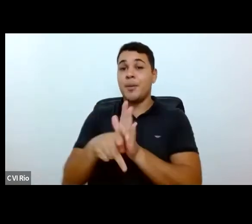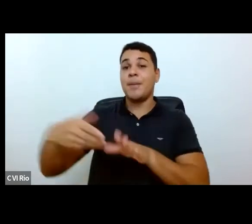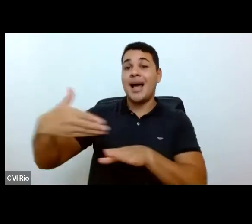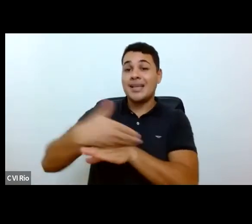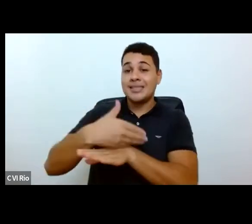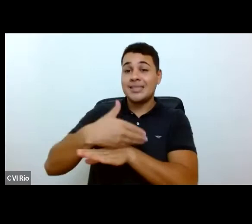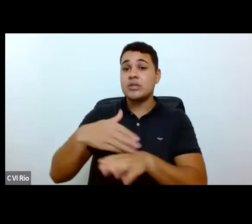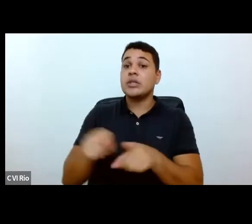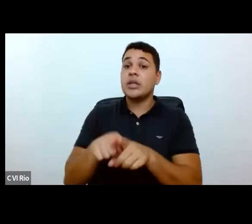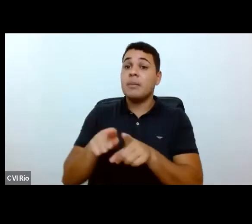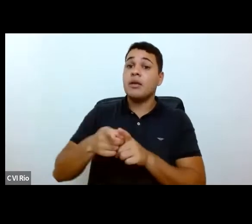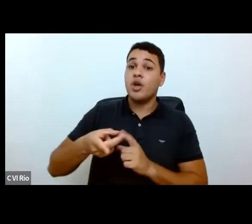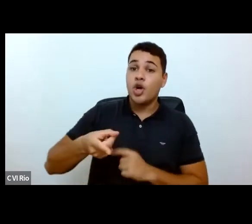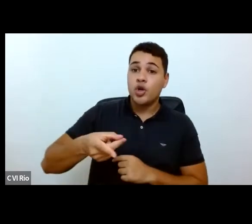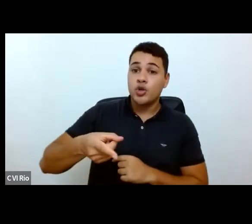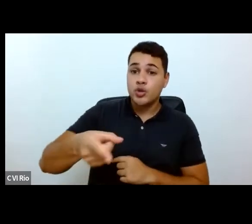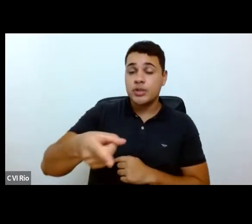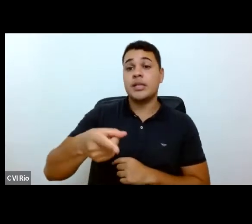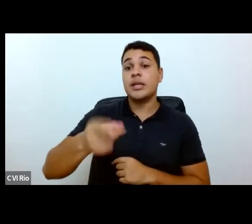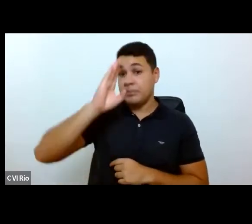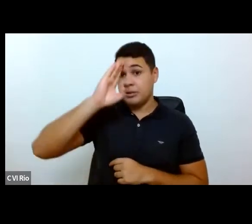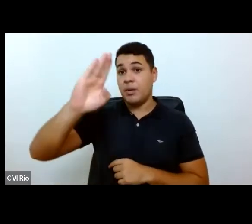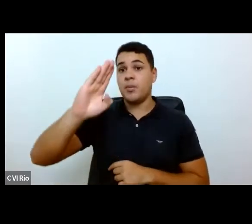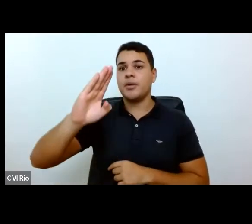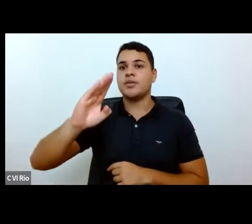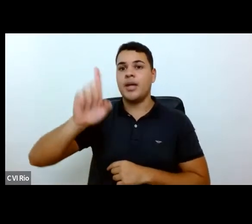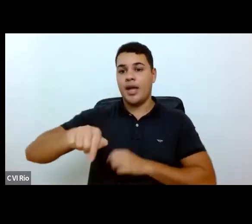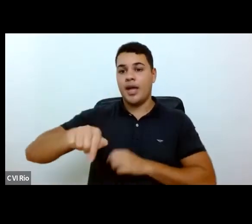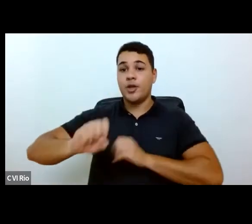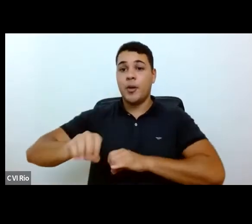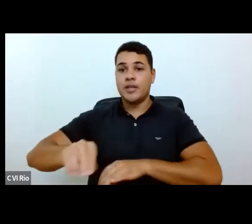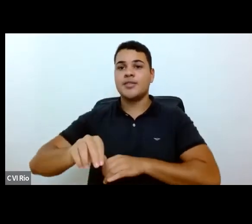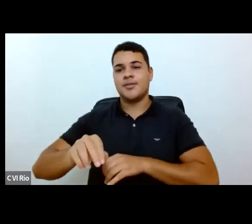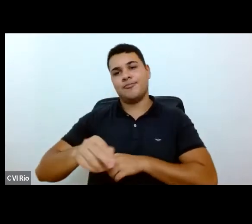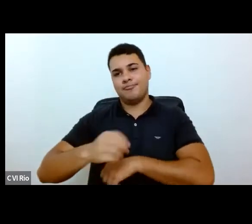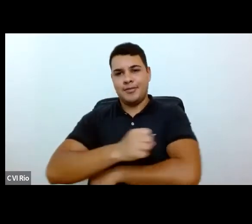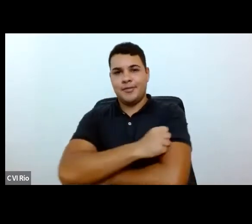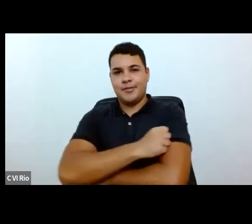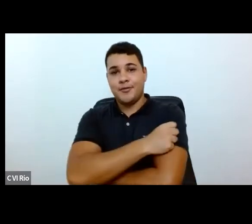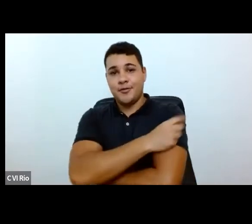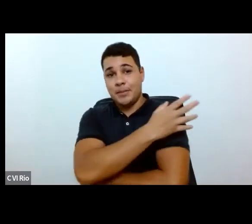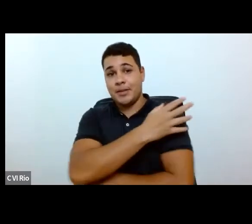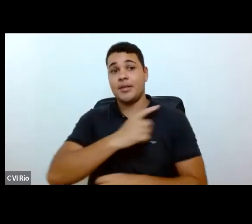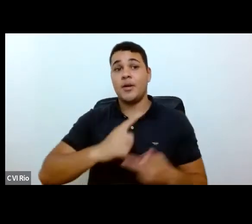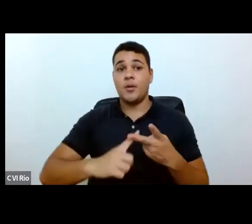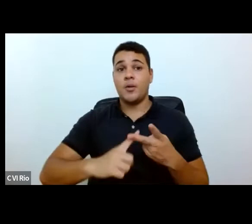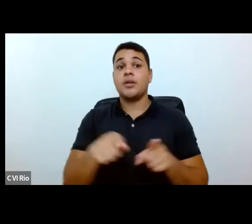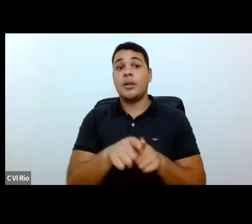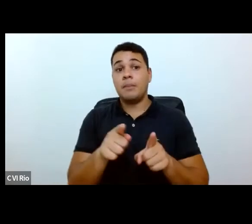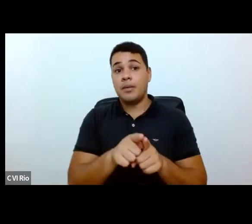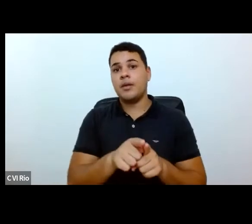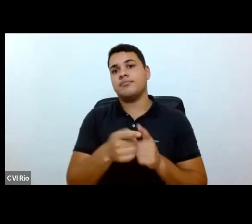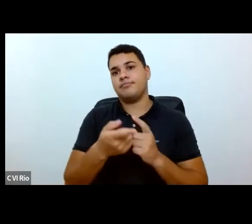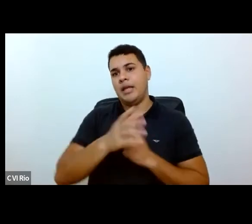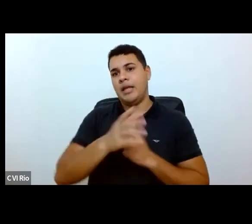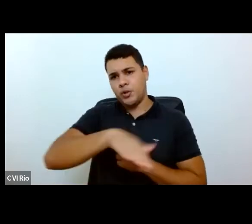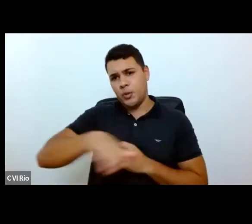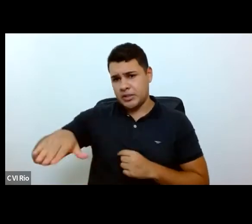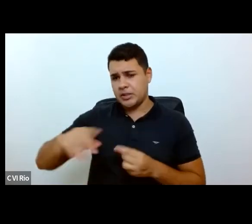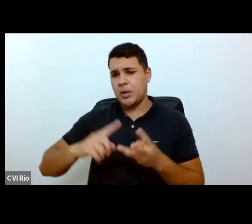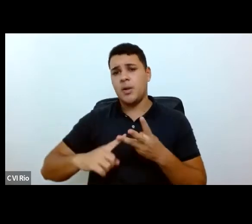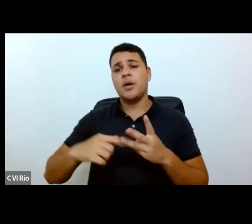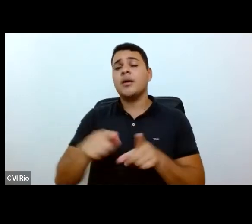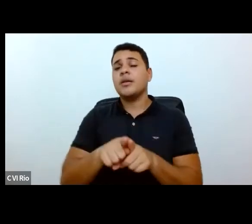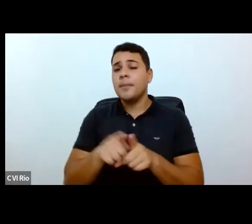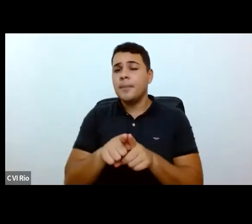brasileiras, desde sua educação básica, né, na escola do ensino fundamental, do ensino da educação infantil, até